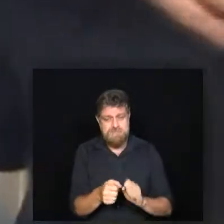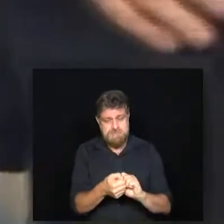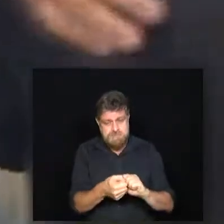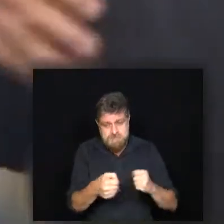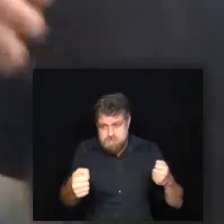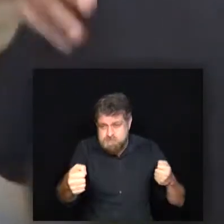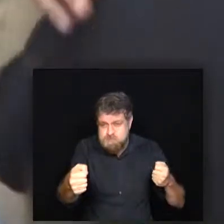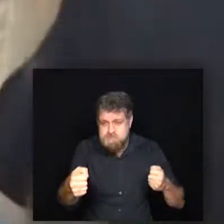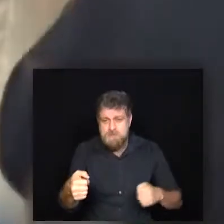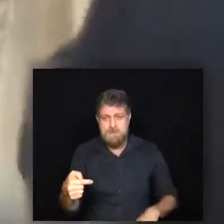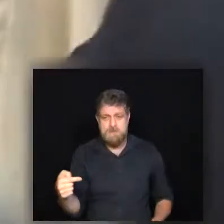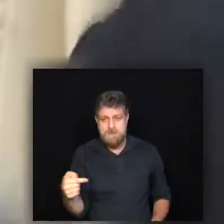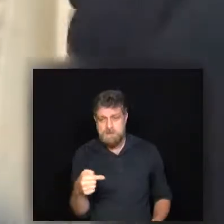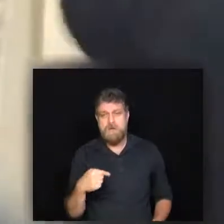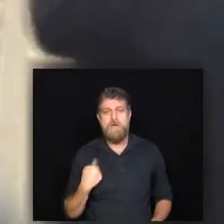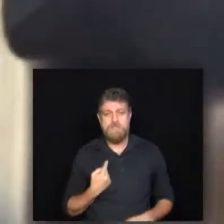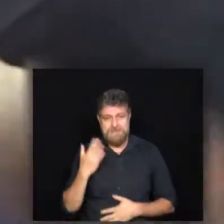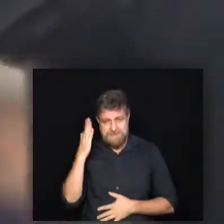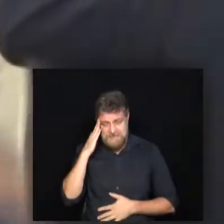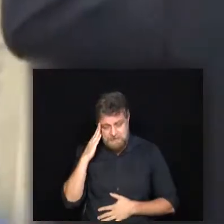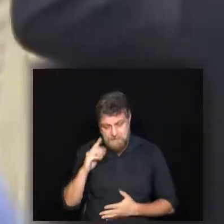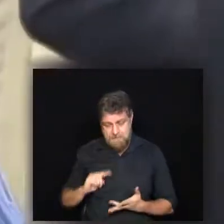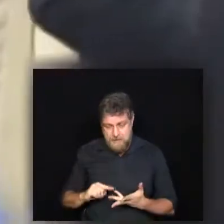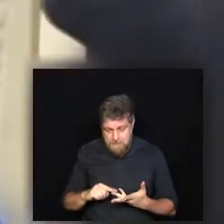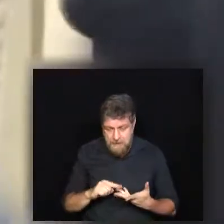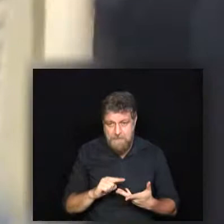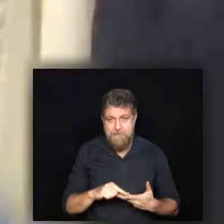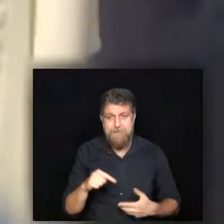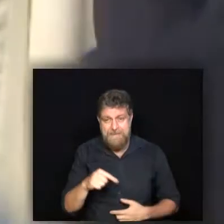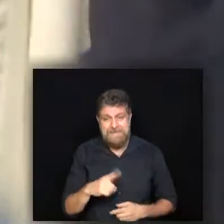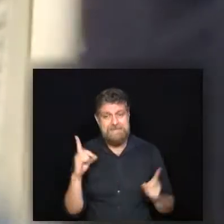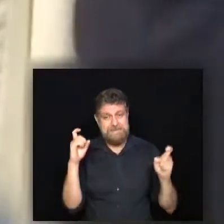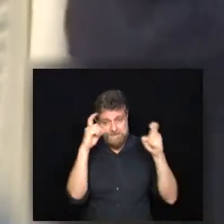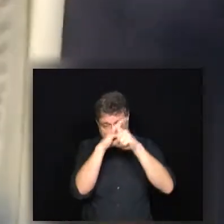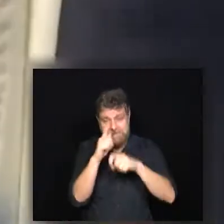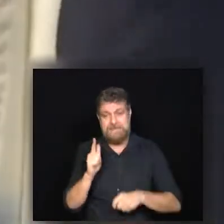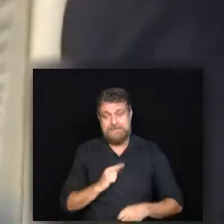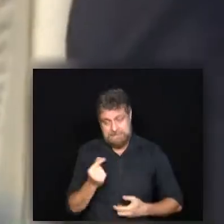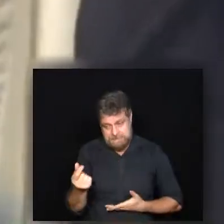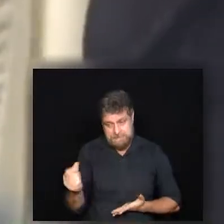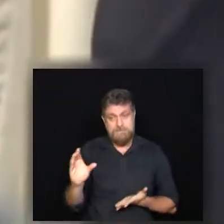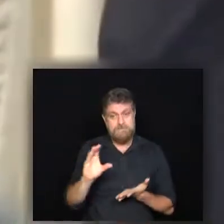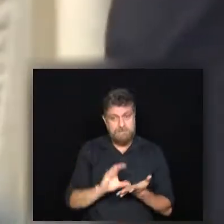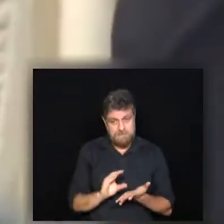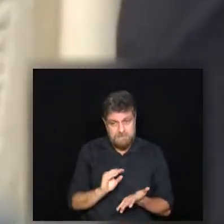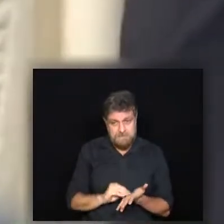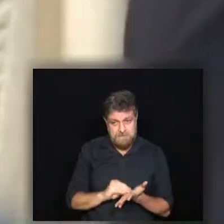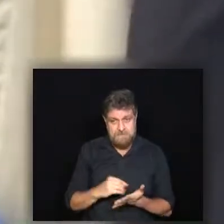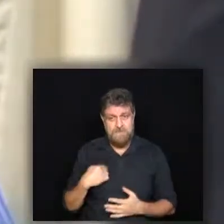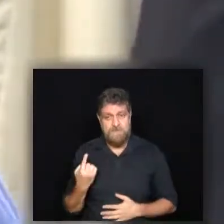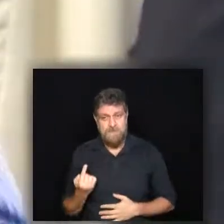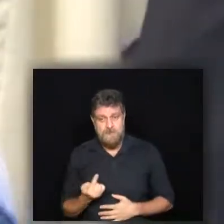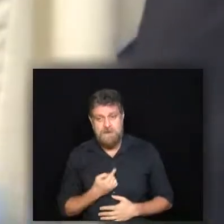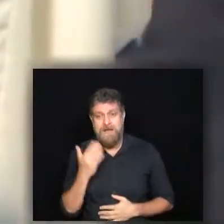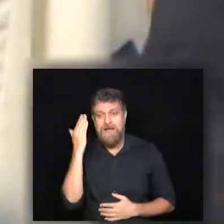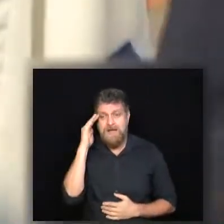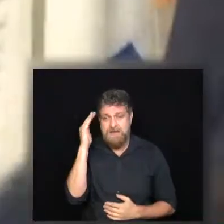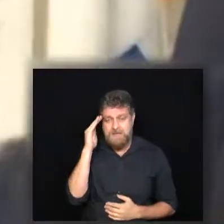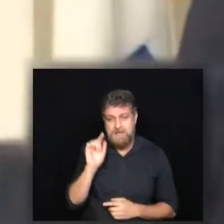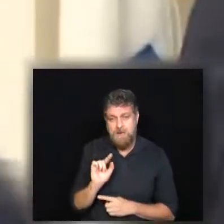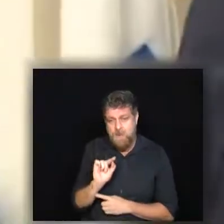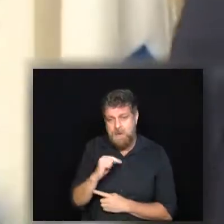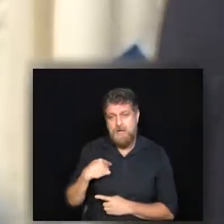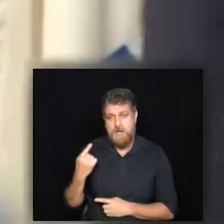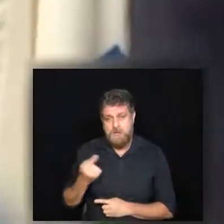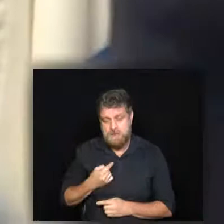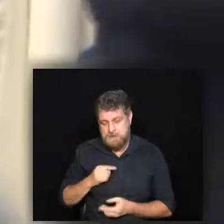administrativa grande. Nós sabemos as necessidades, as lutas, as dificuldades que tem também nessa região. Ouvimos, entendemos, estamos